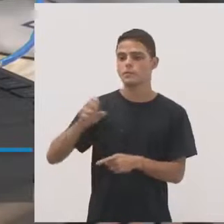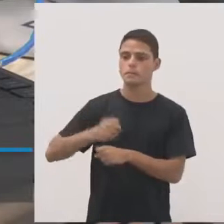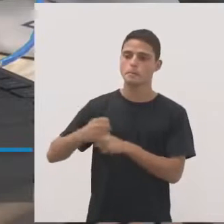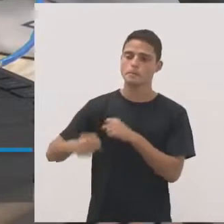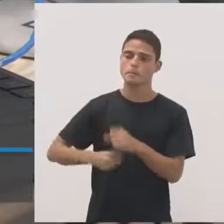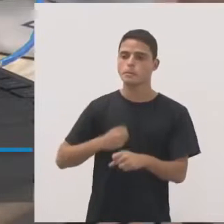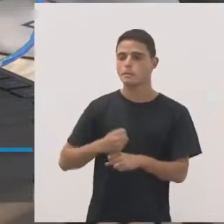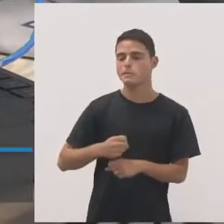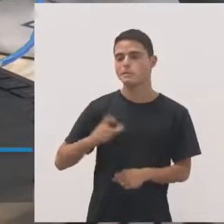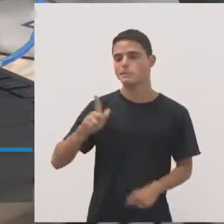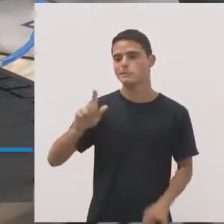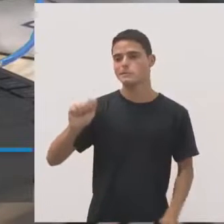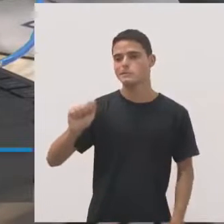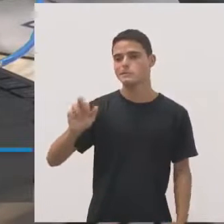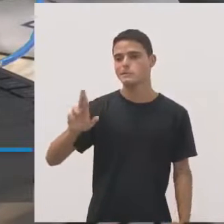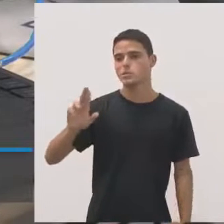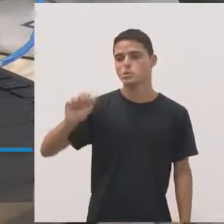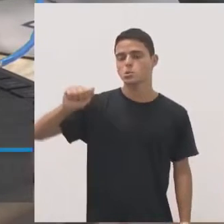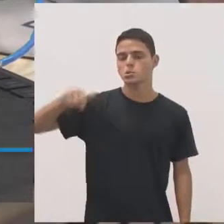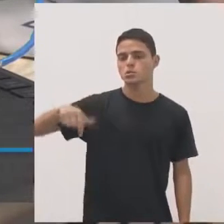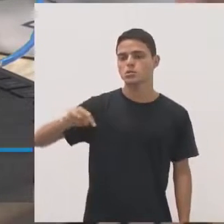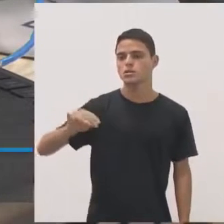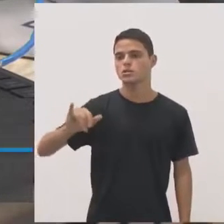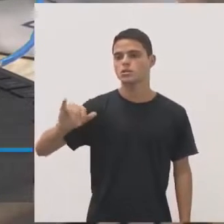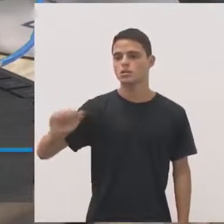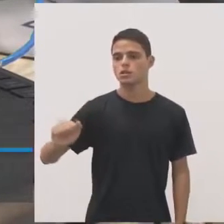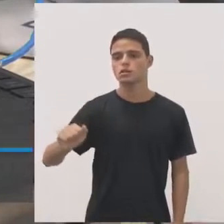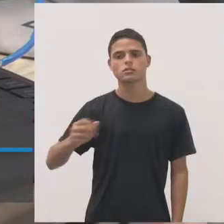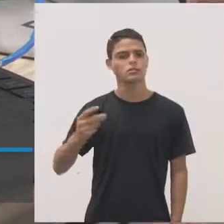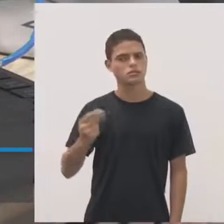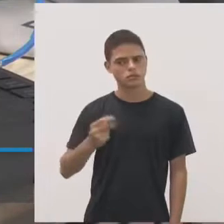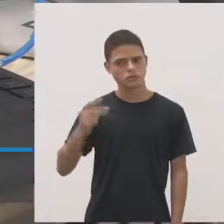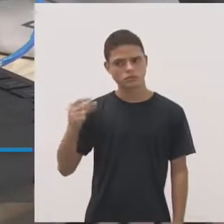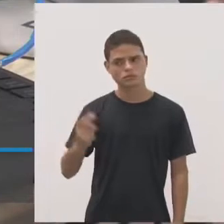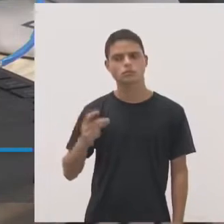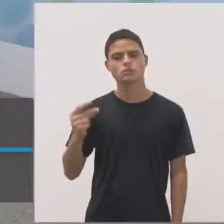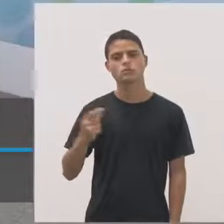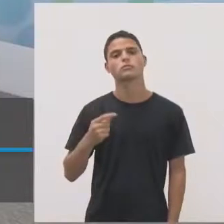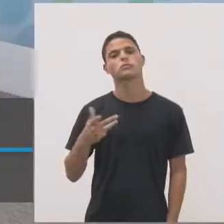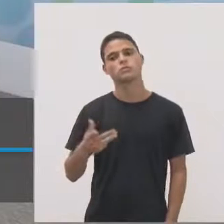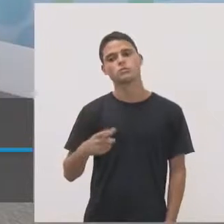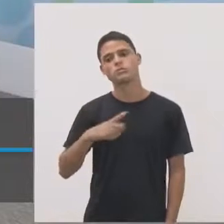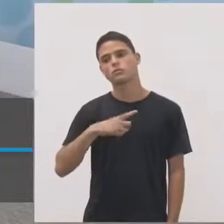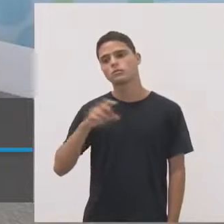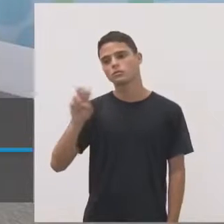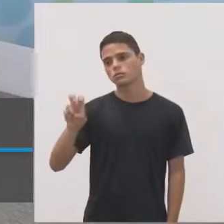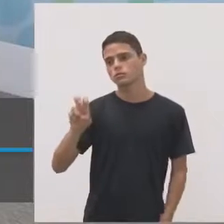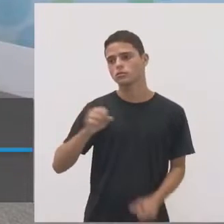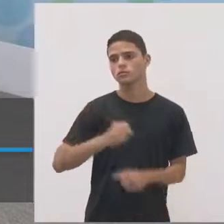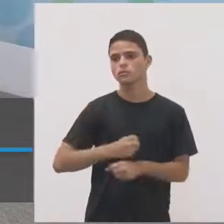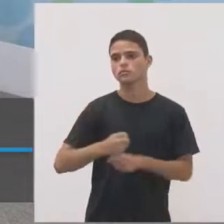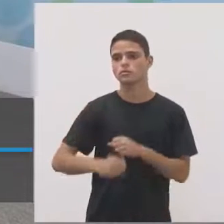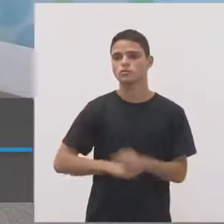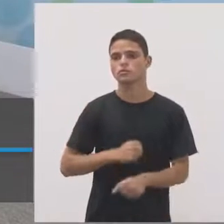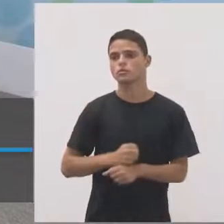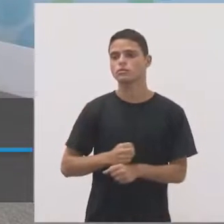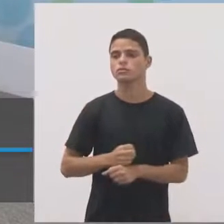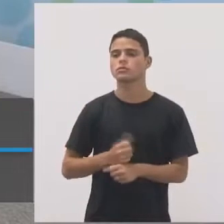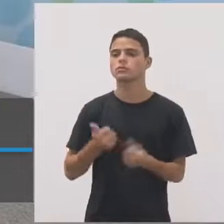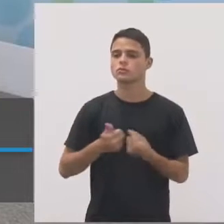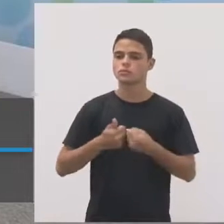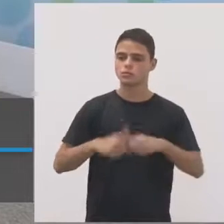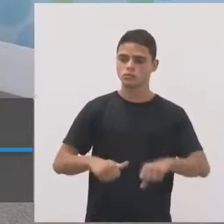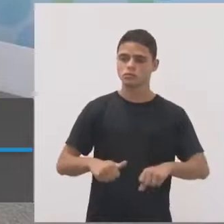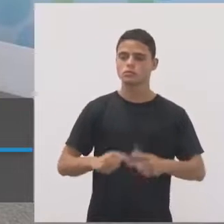anos de garantia. Então, esses equipamentos, em tese, vai durar bastante tempo, né? Então, a gente tem 5 anos para... Quebrou,